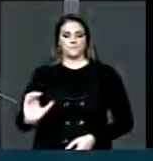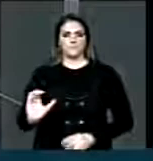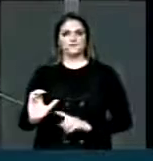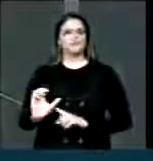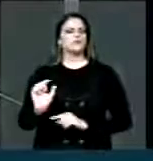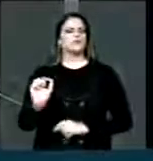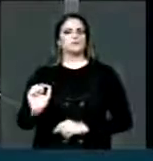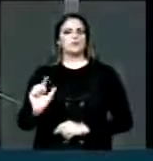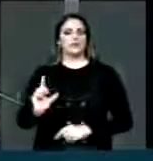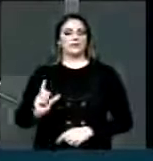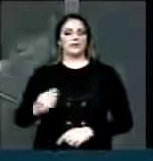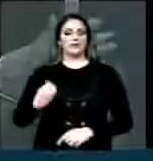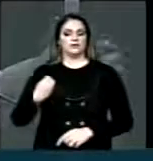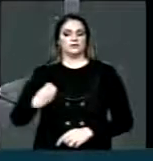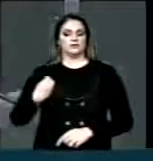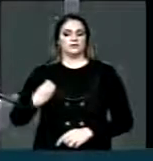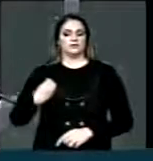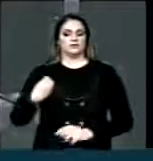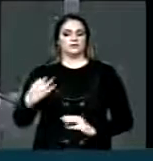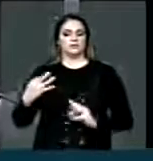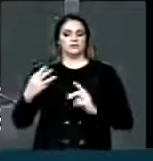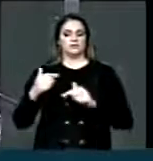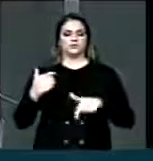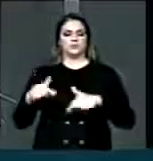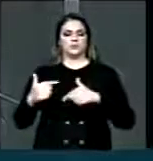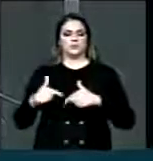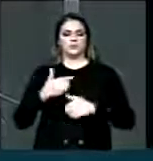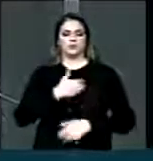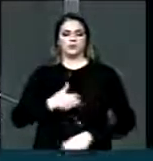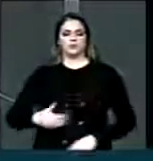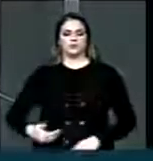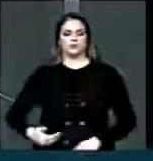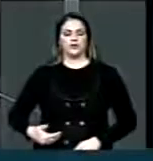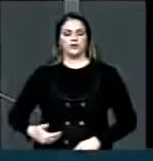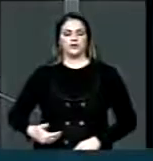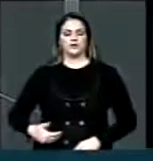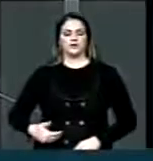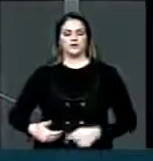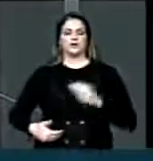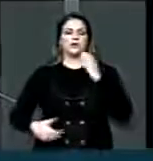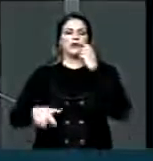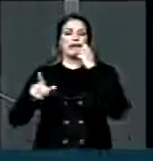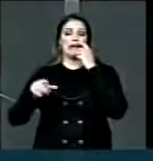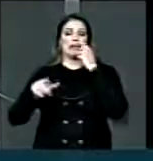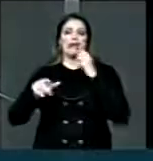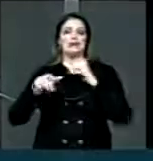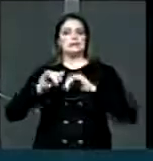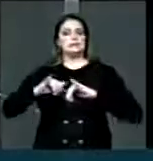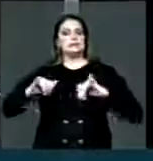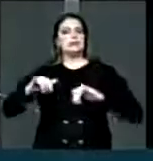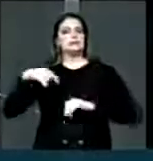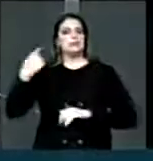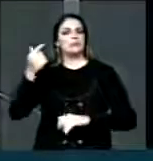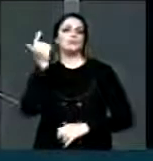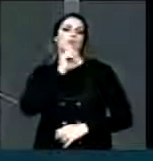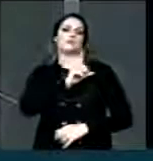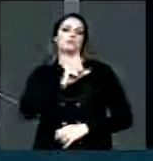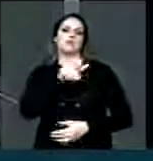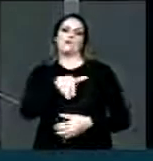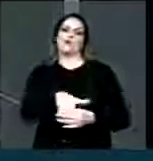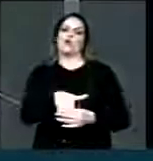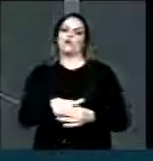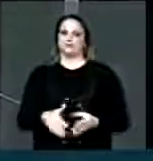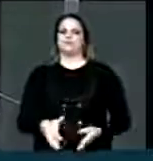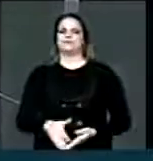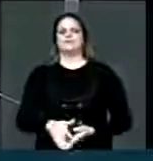PAC estão as ações do governo para ganhar voto. É ano de eleição, a presidente